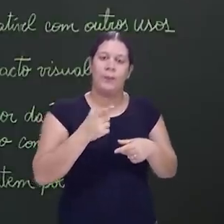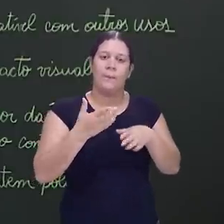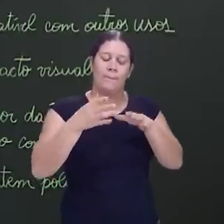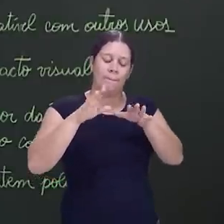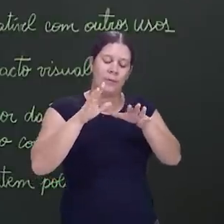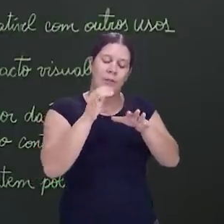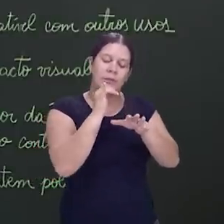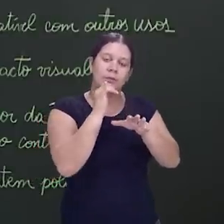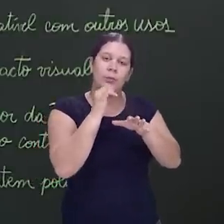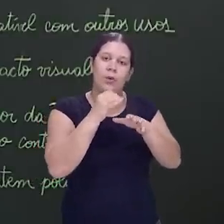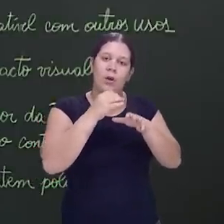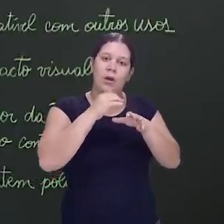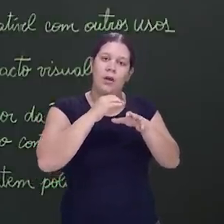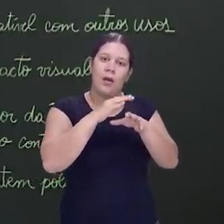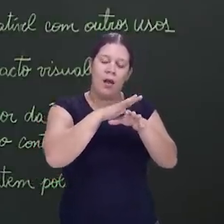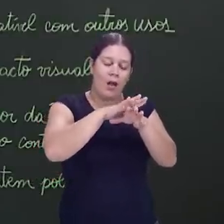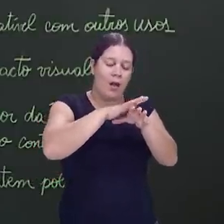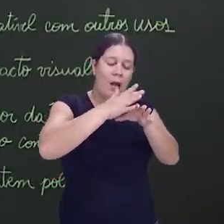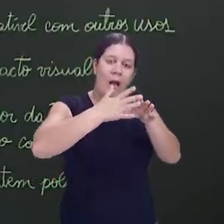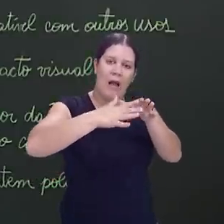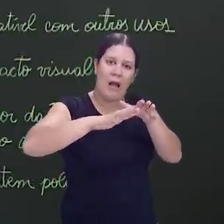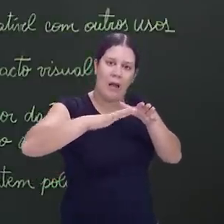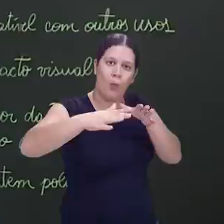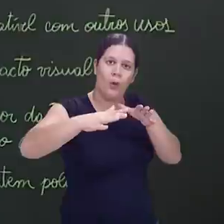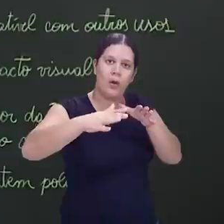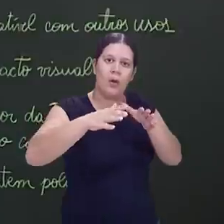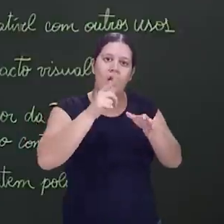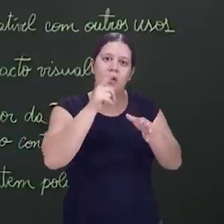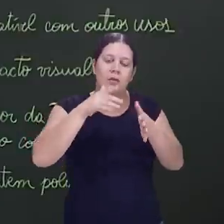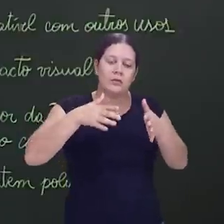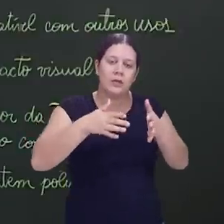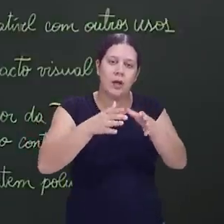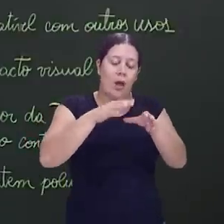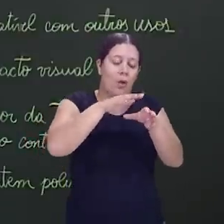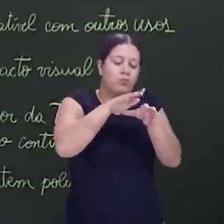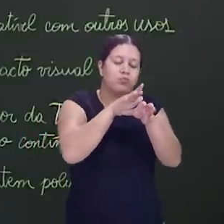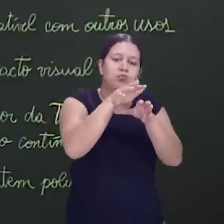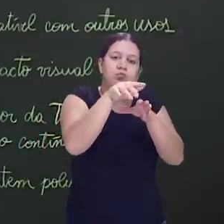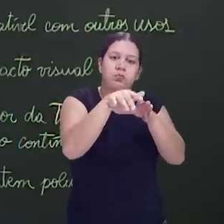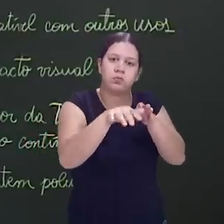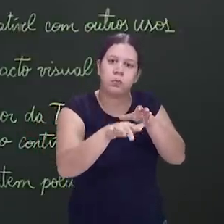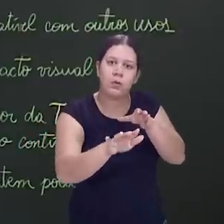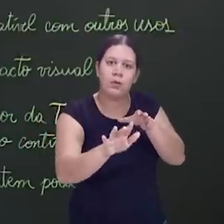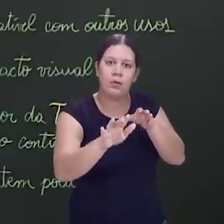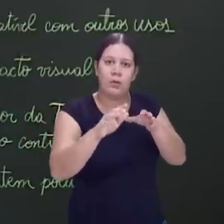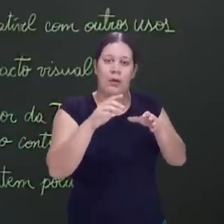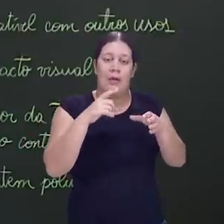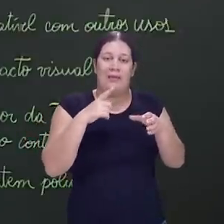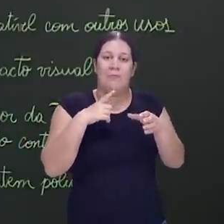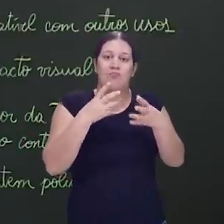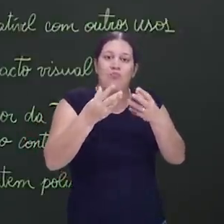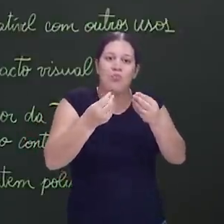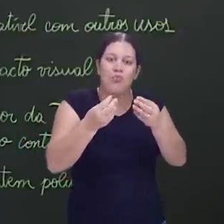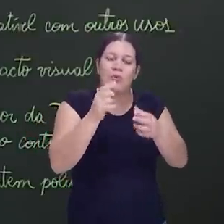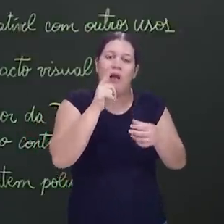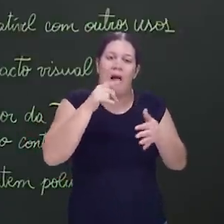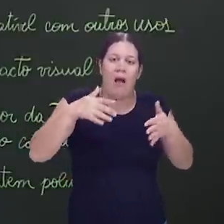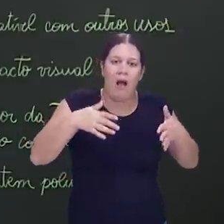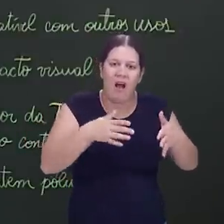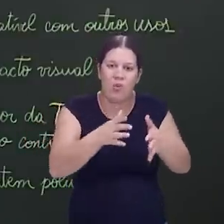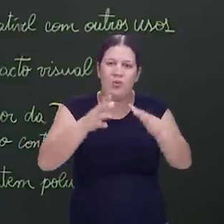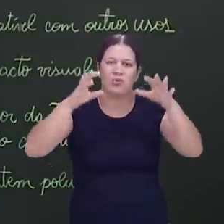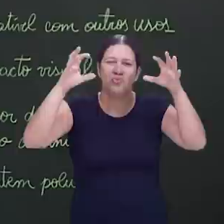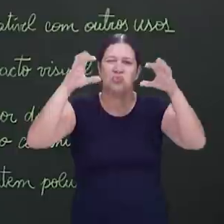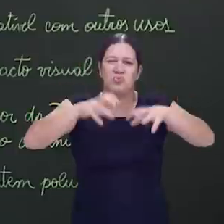usar a energia cinética dessas águas, essa queda dessas águas, especialmente quando há um grande volume,